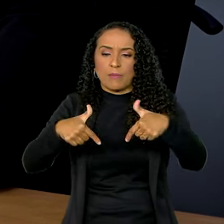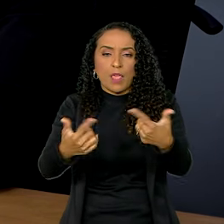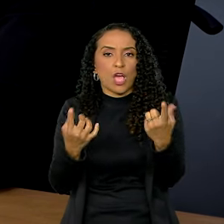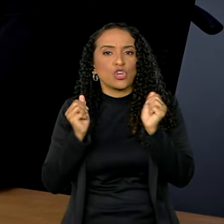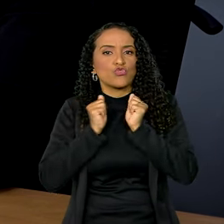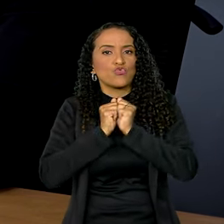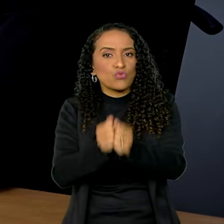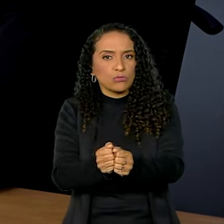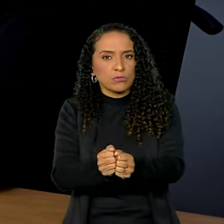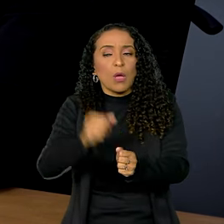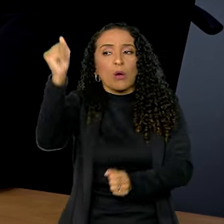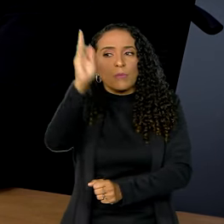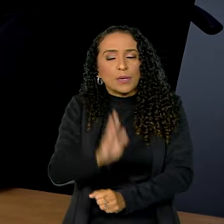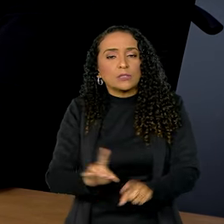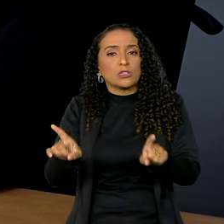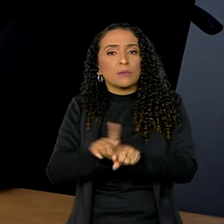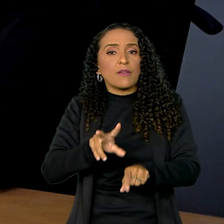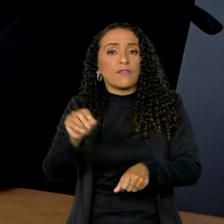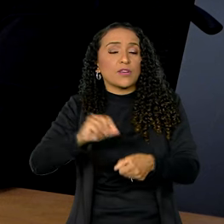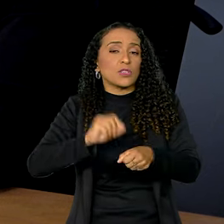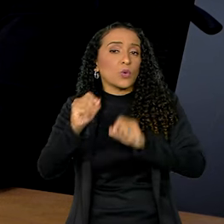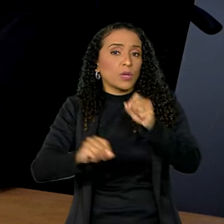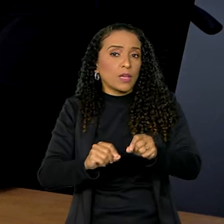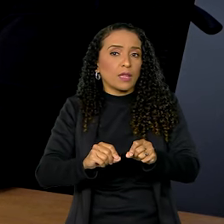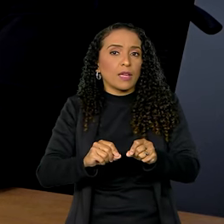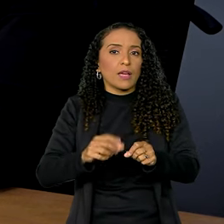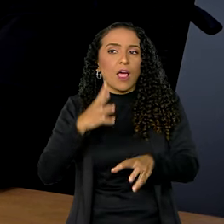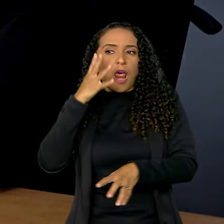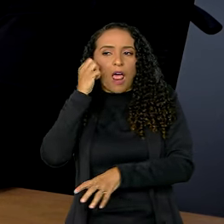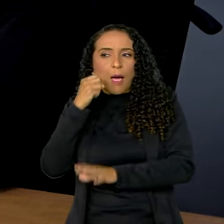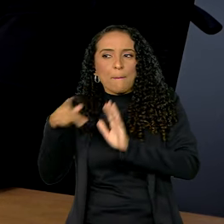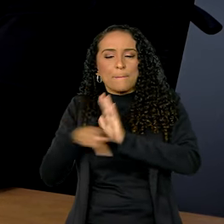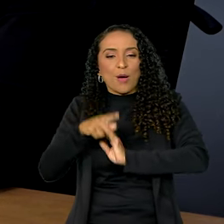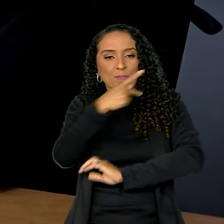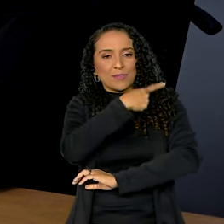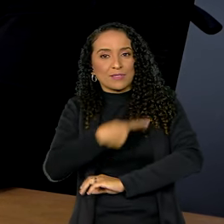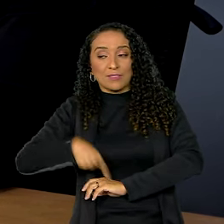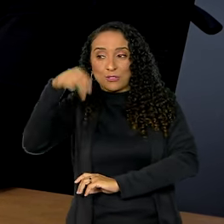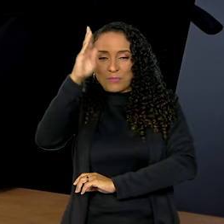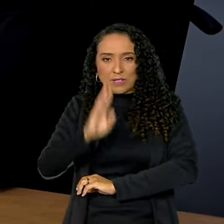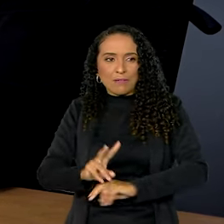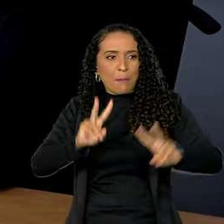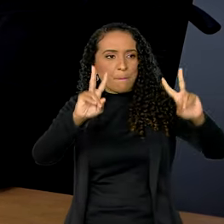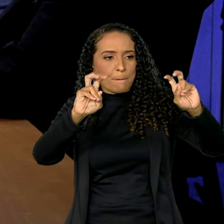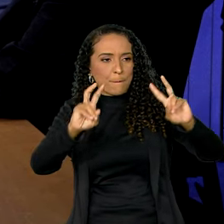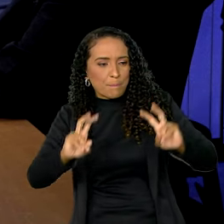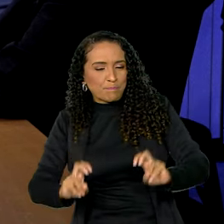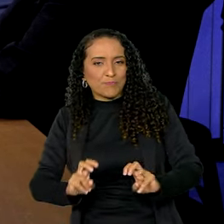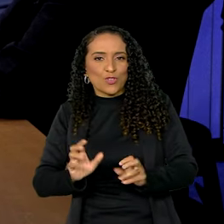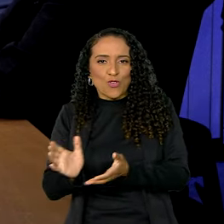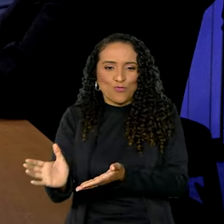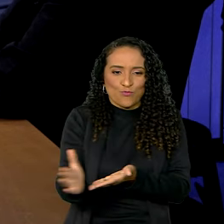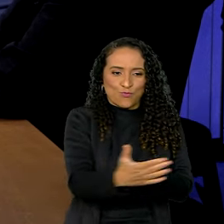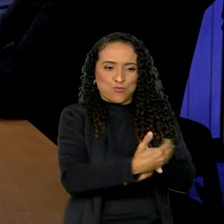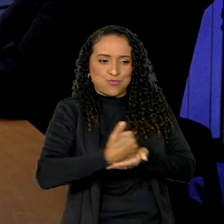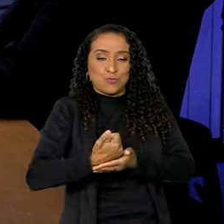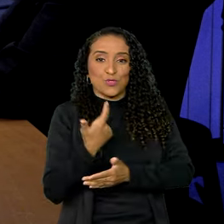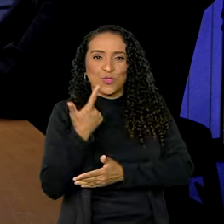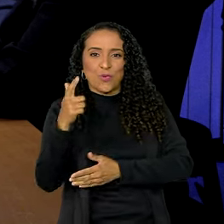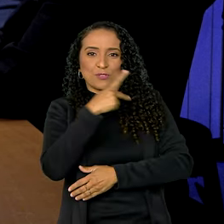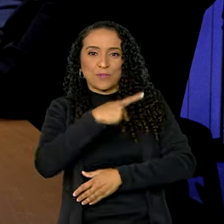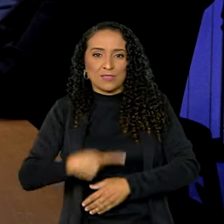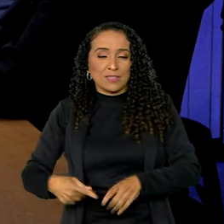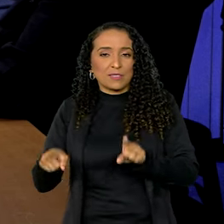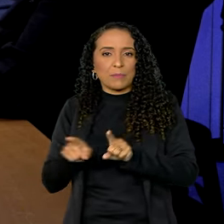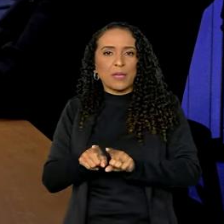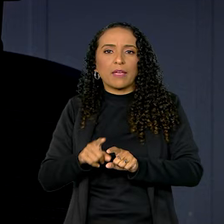juntos e o que o Brasil também fará é que esse legado da presidência brasileira os temas que nós inclusive resgatamos de outras presidências